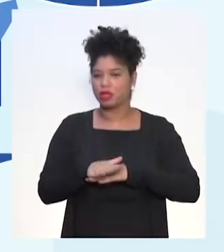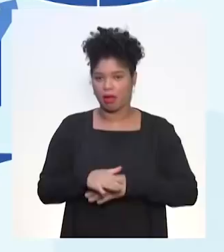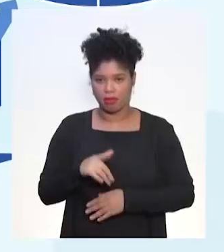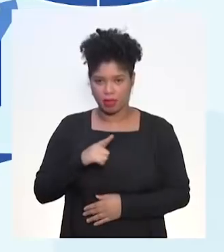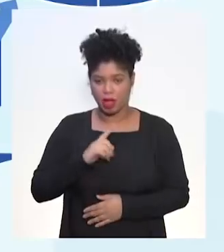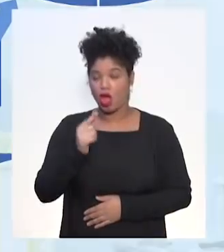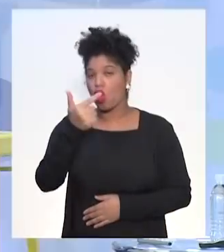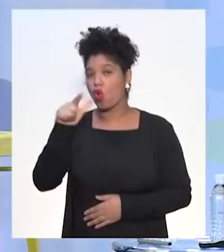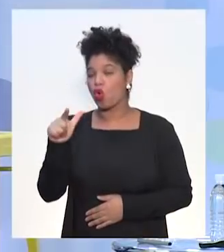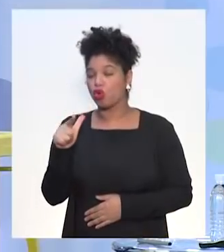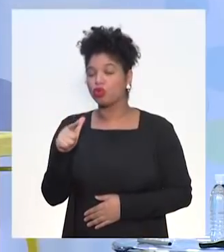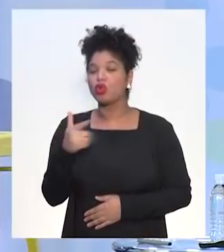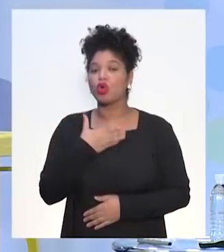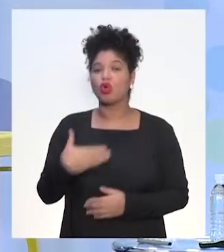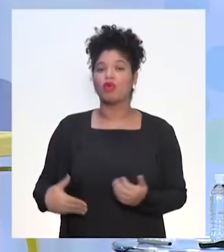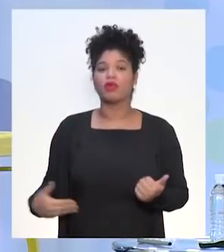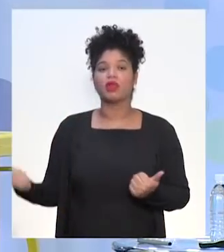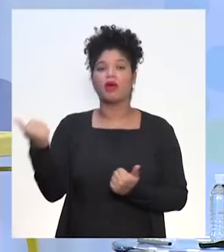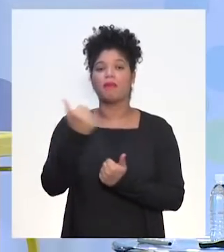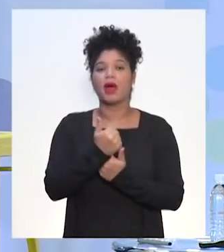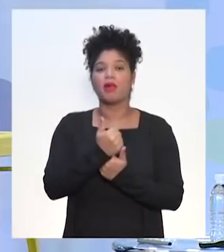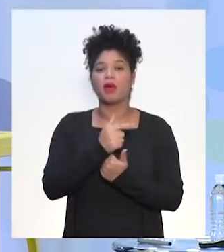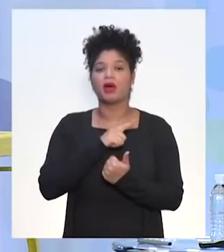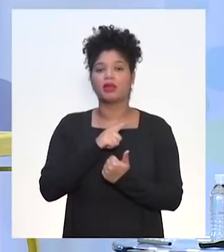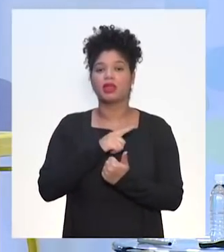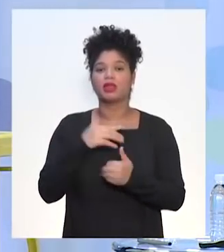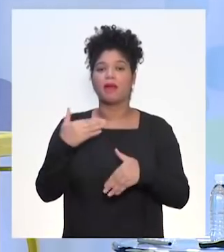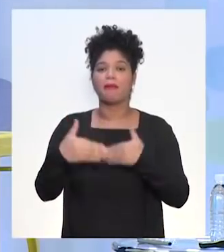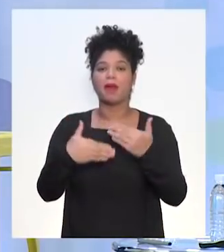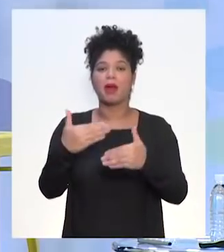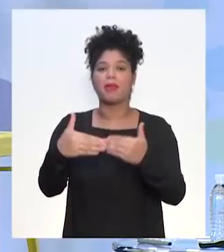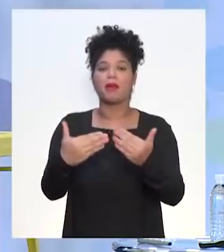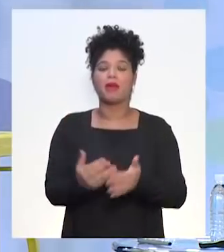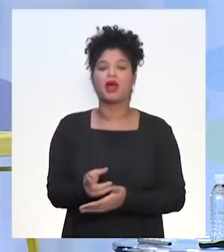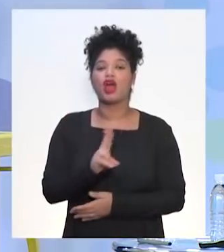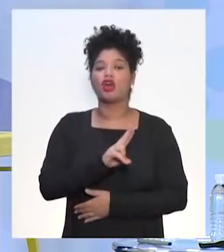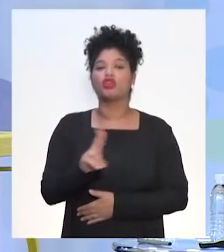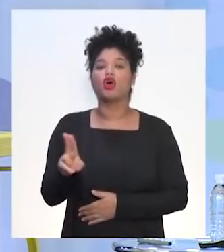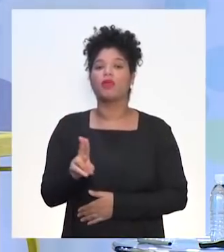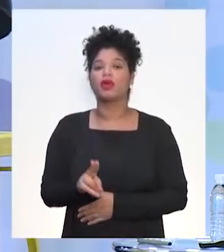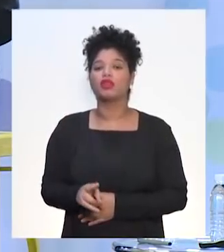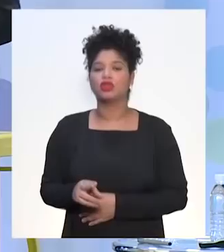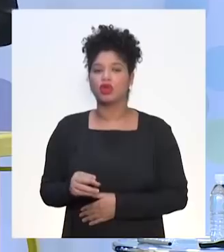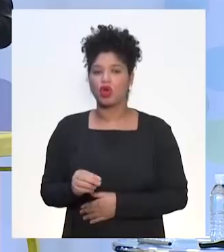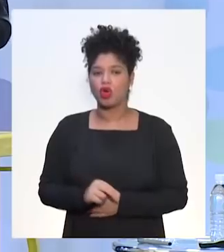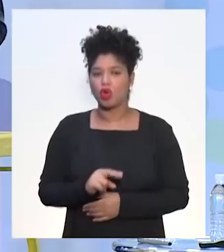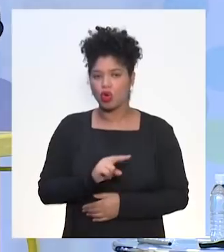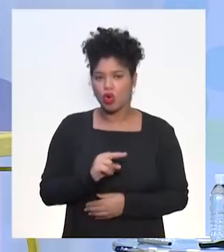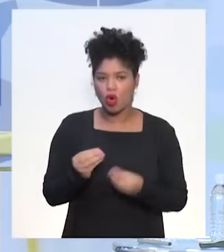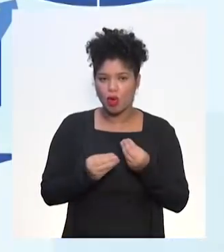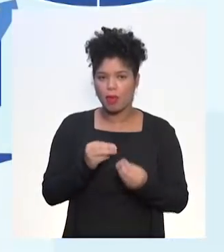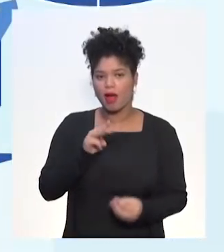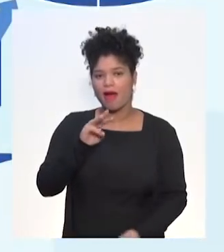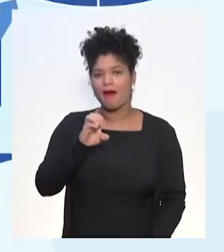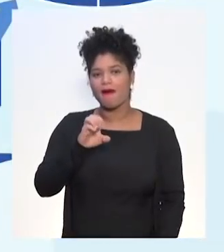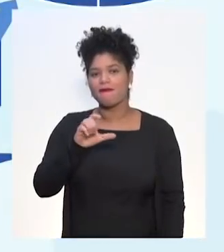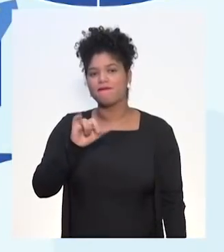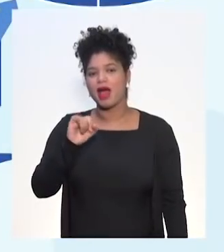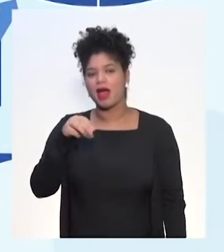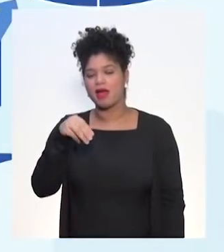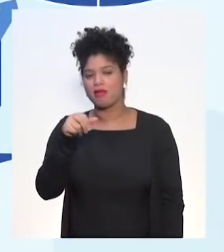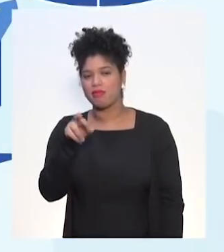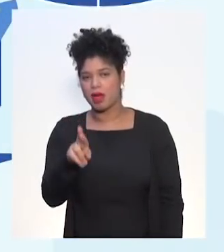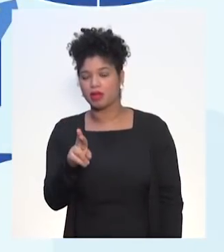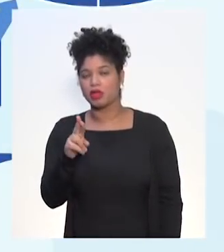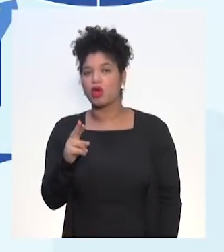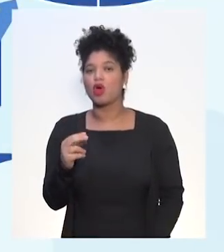provisório republicano que no decorrer da história vai ser conhecido como a República de Weimar, que vai de 1919